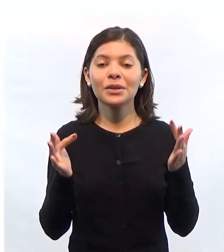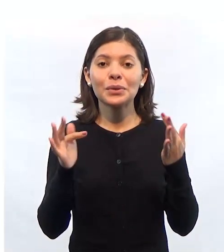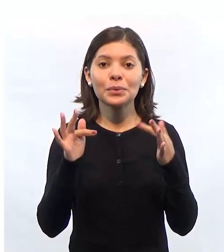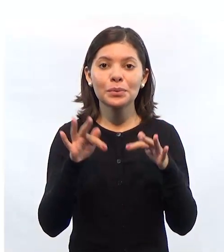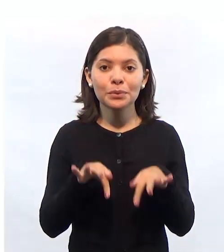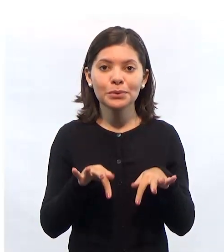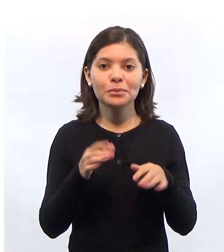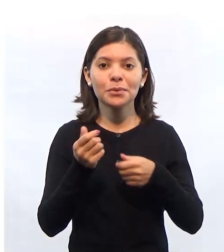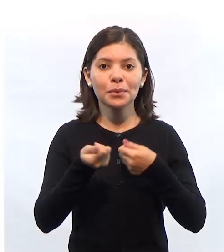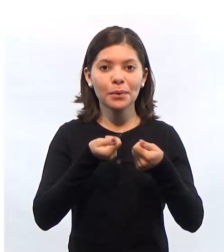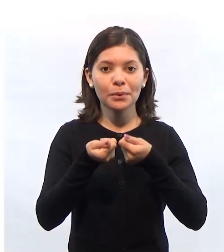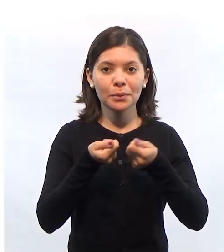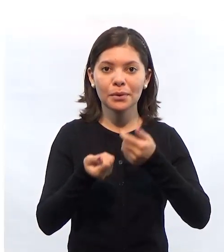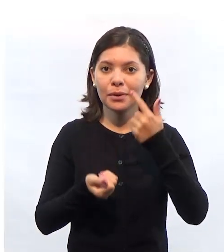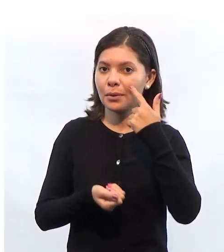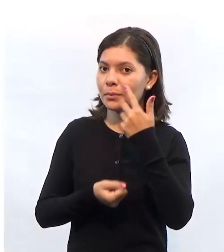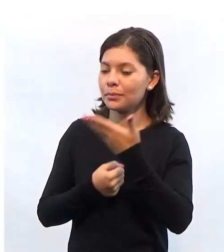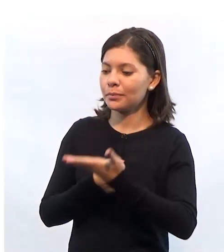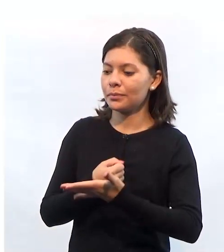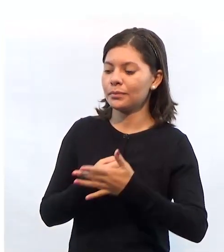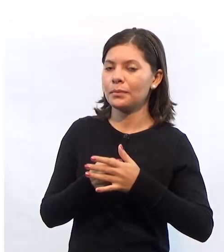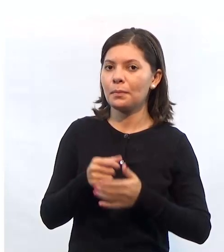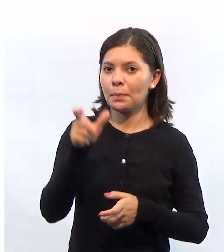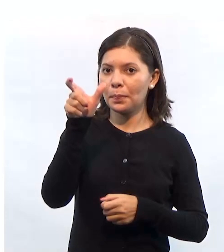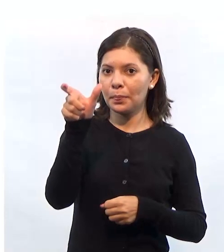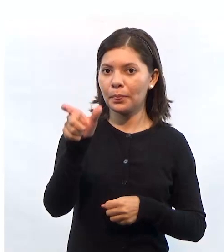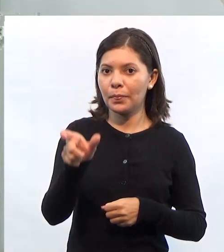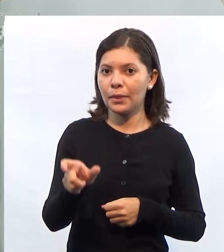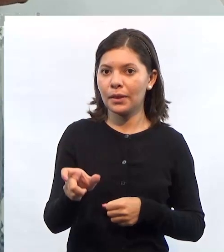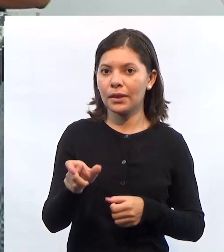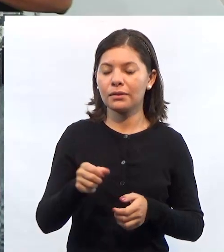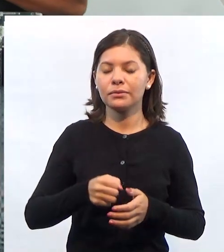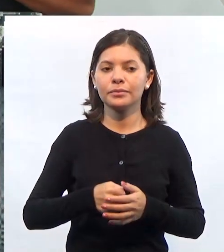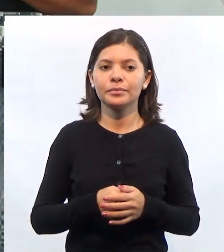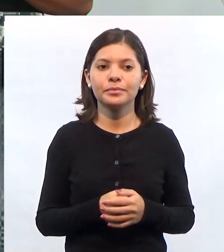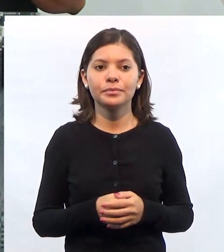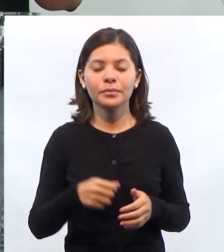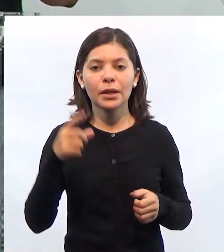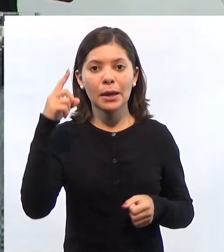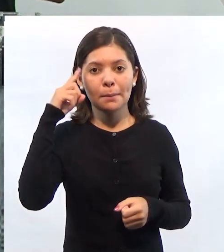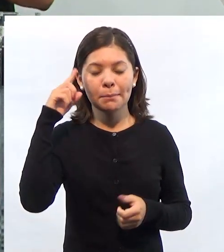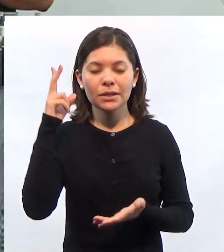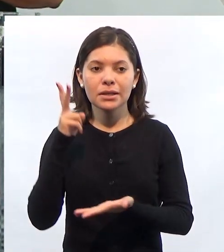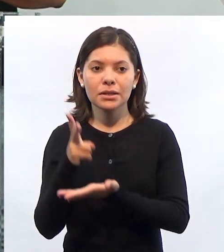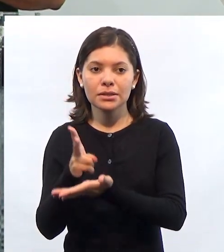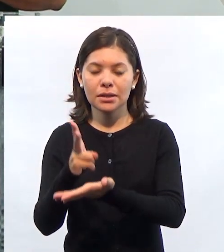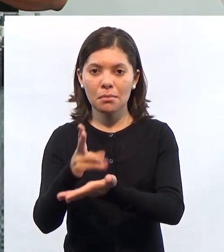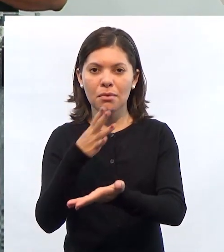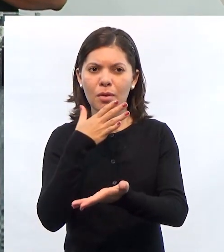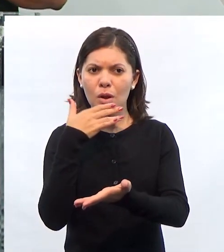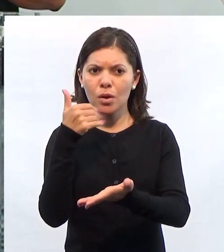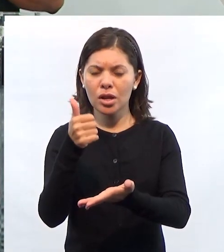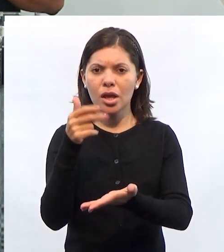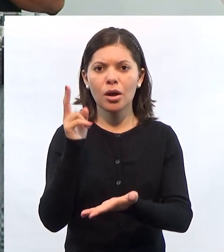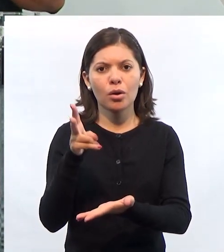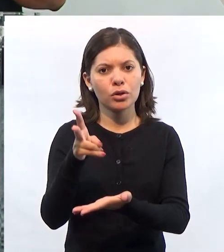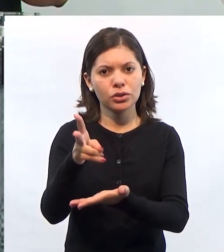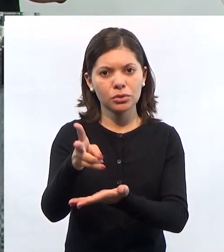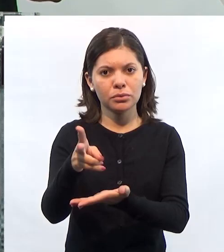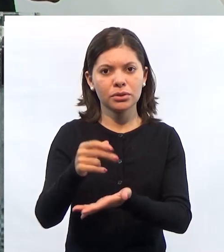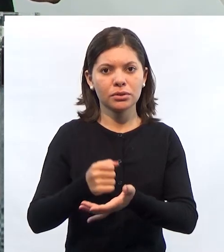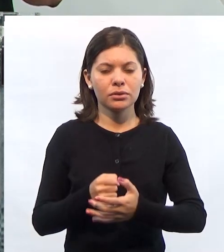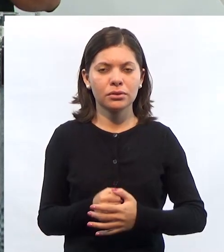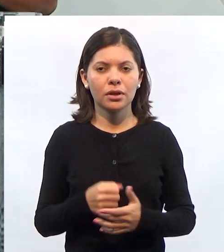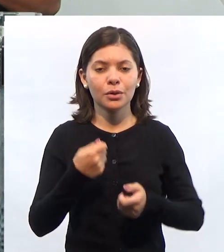otimizado nesse controle otimizado já é pensado sempre da melhoria contínua Então esse controle